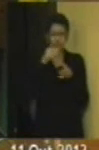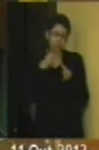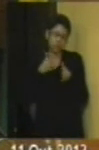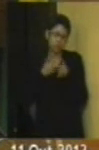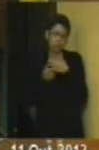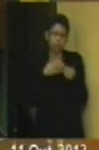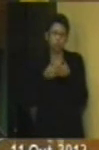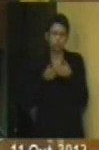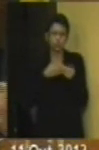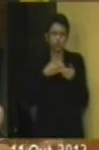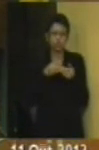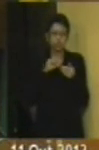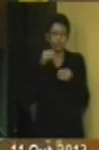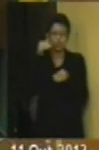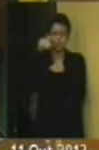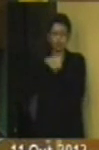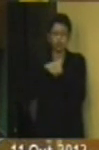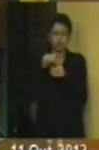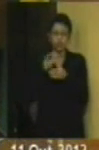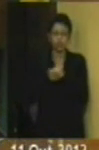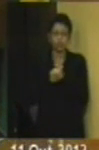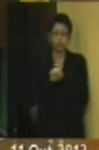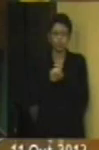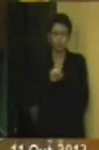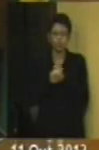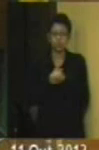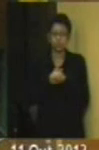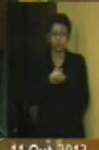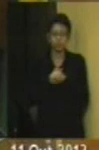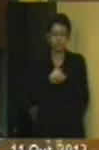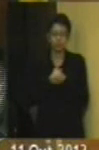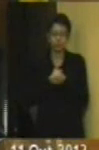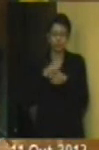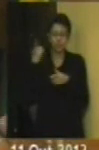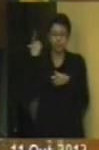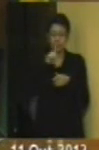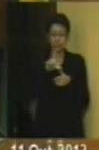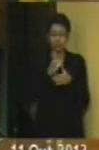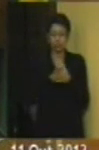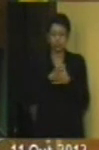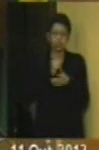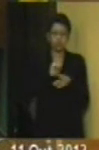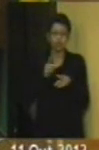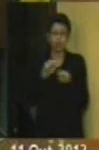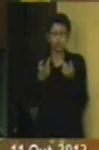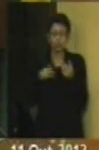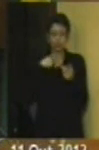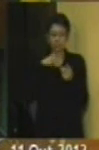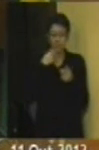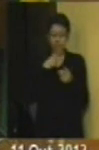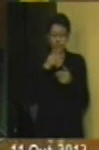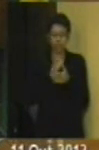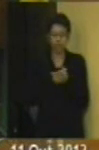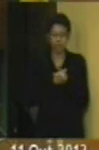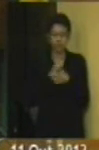o que o sogro de vossa excelência teve esta foi a contribuição de vossa excelência a vitória do pt não esse recheio que vossa excelência acho que teve talvez